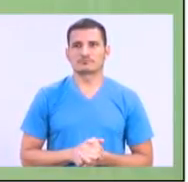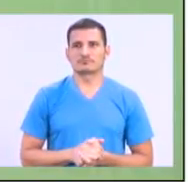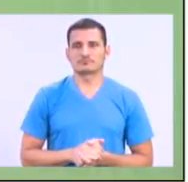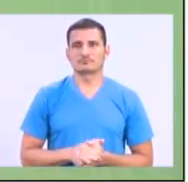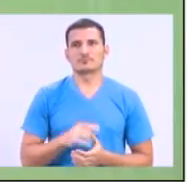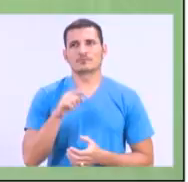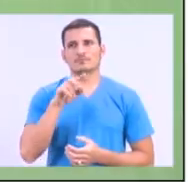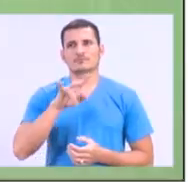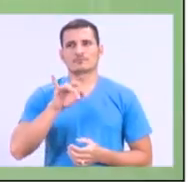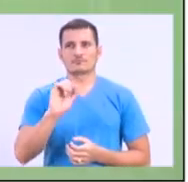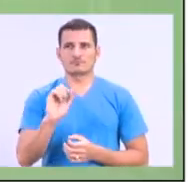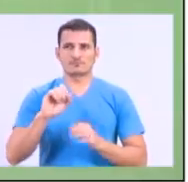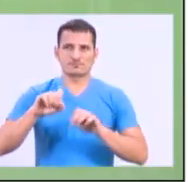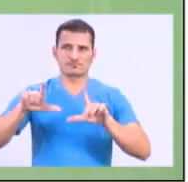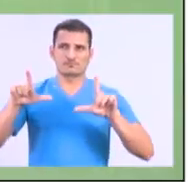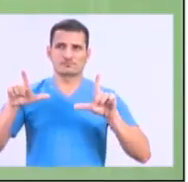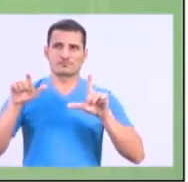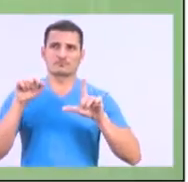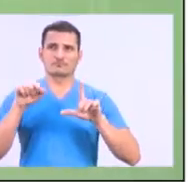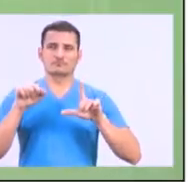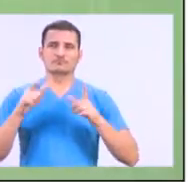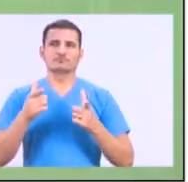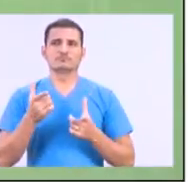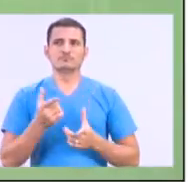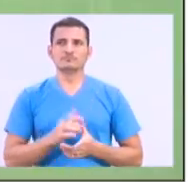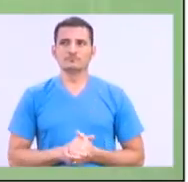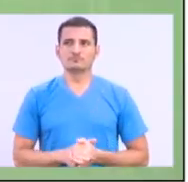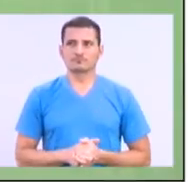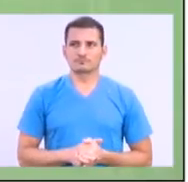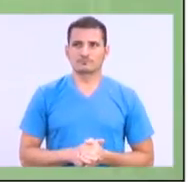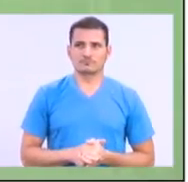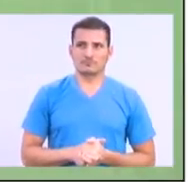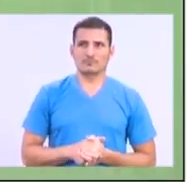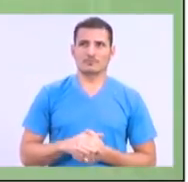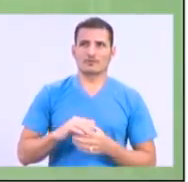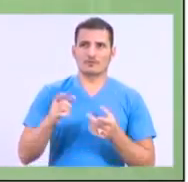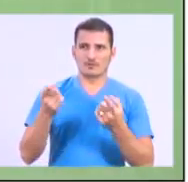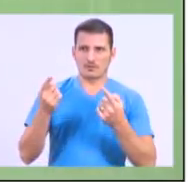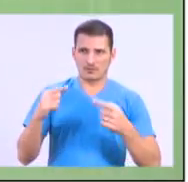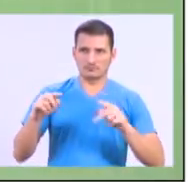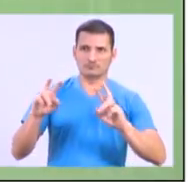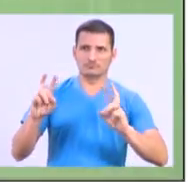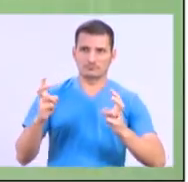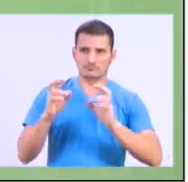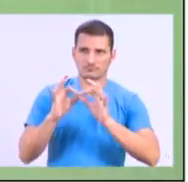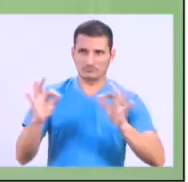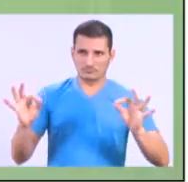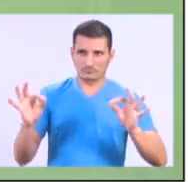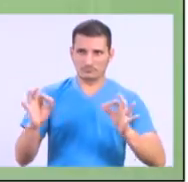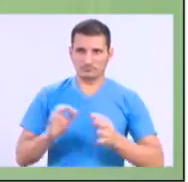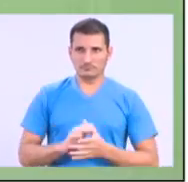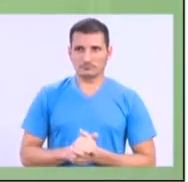ele vai imprimir na tela a seguinte mensagem, né?